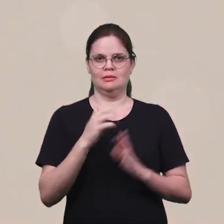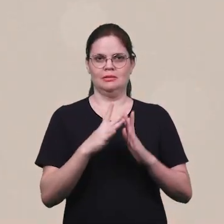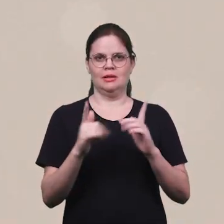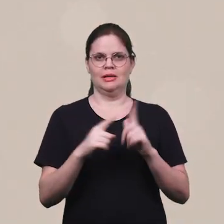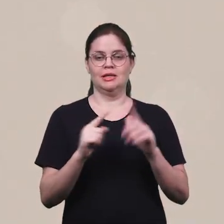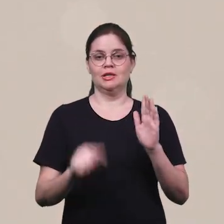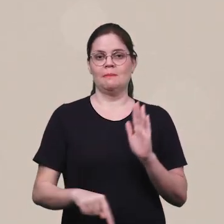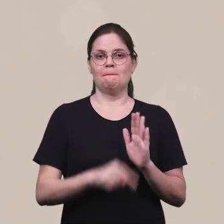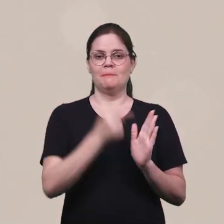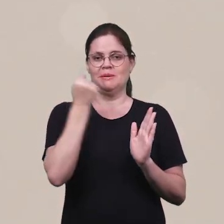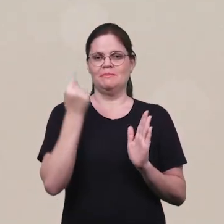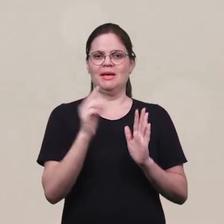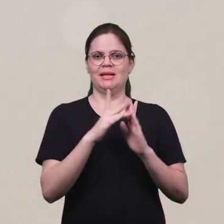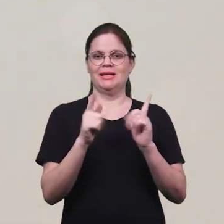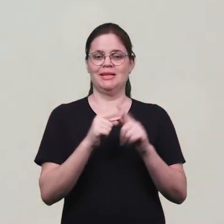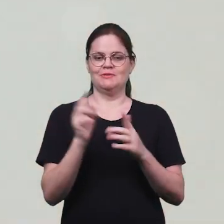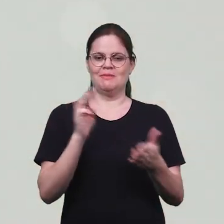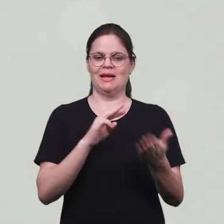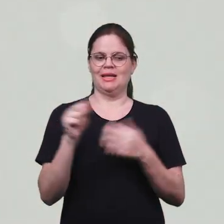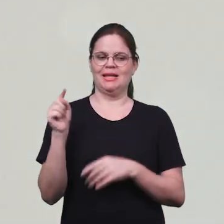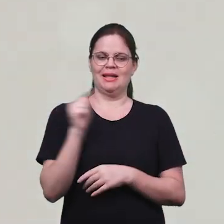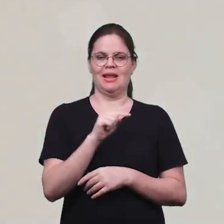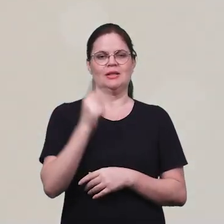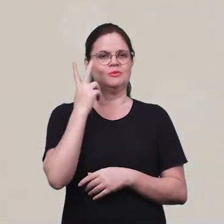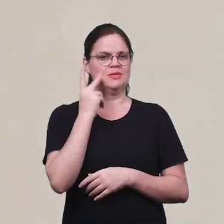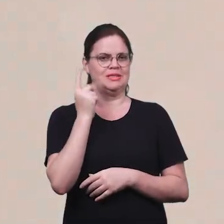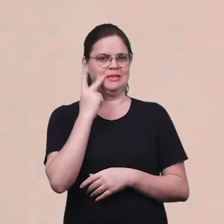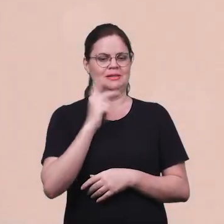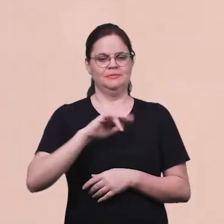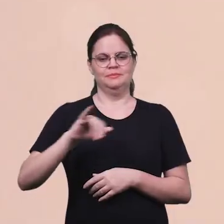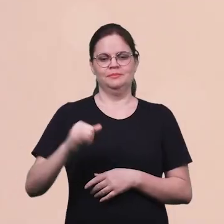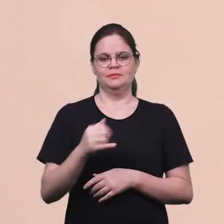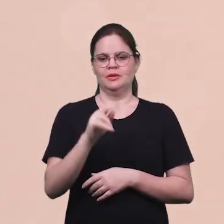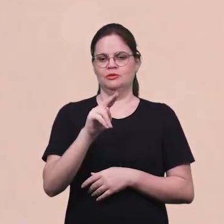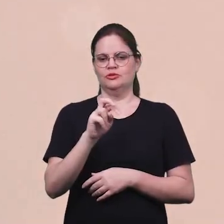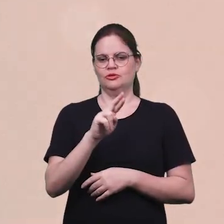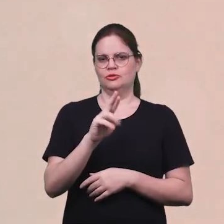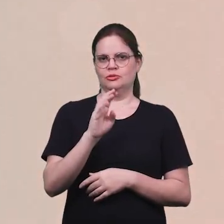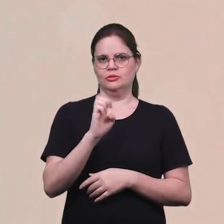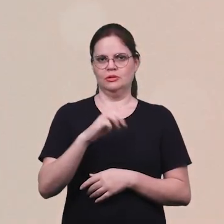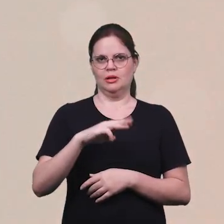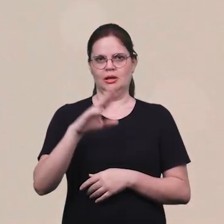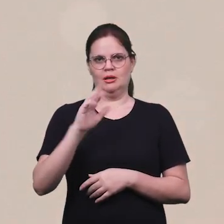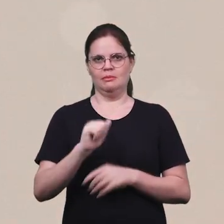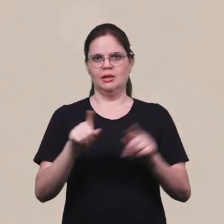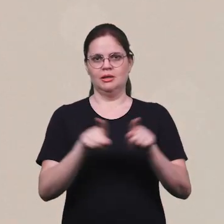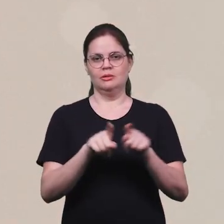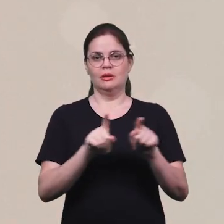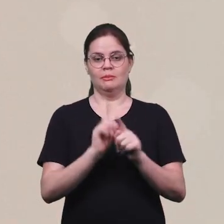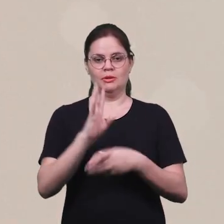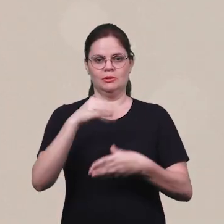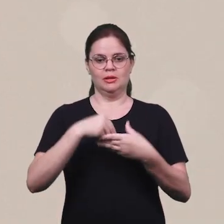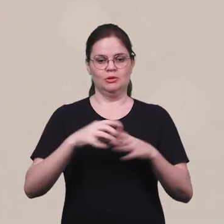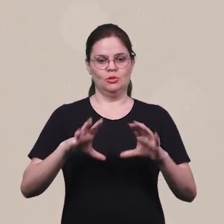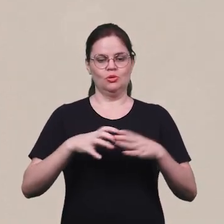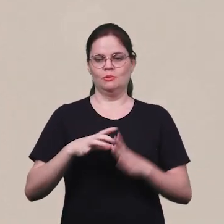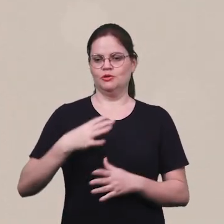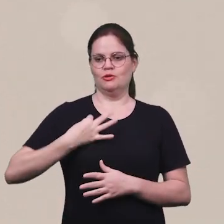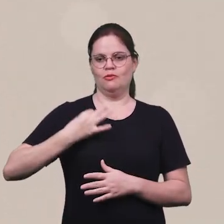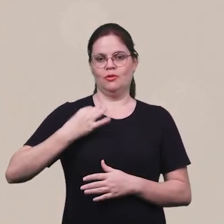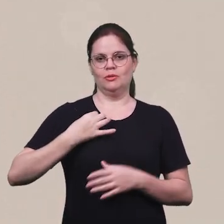primeira igreja do Ceará, Jurema, e faço parte do Corpo de Bombeiros do Manaim do